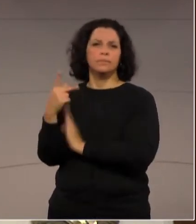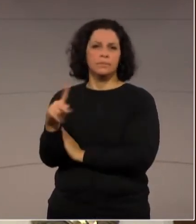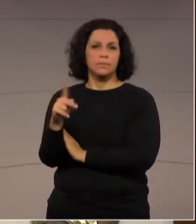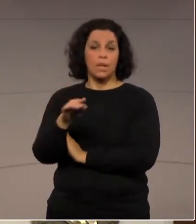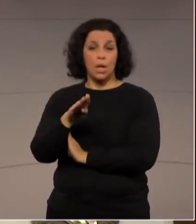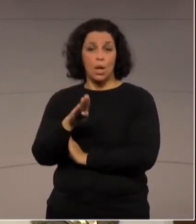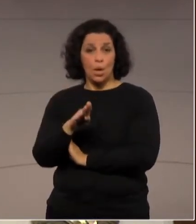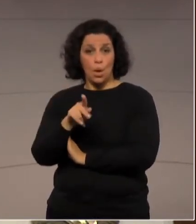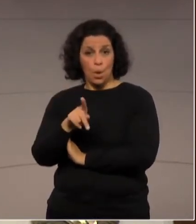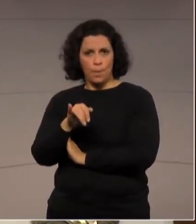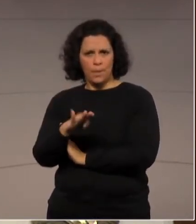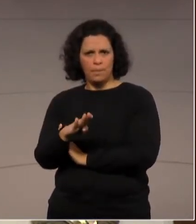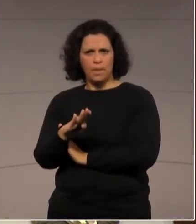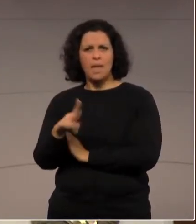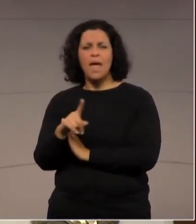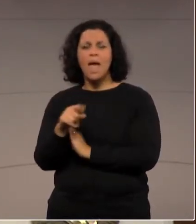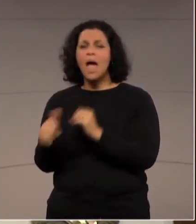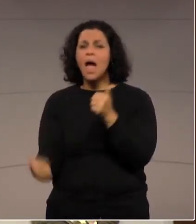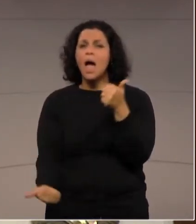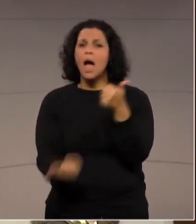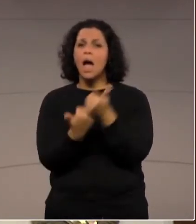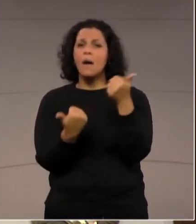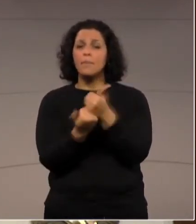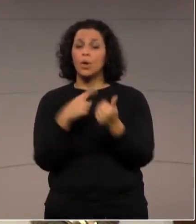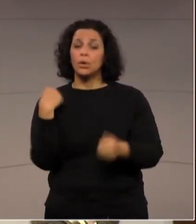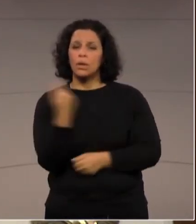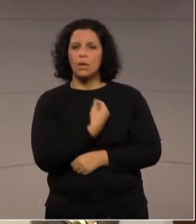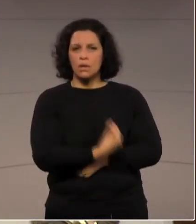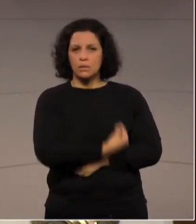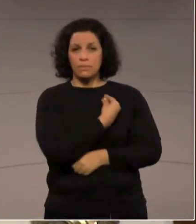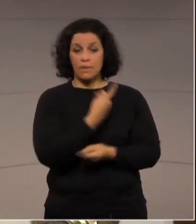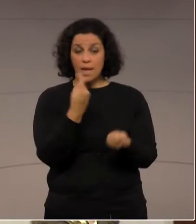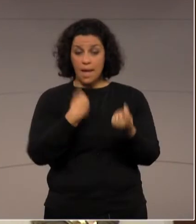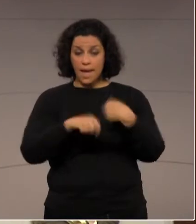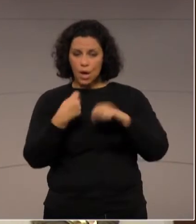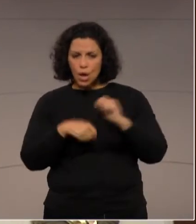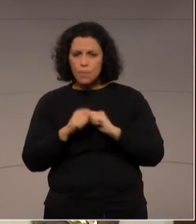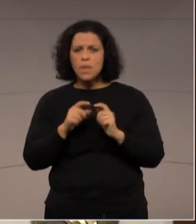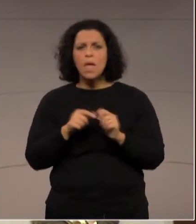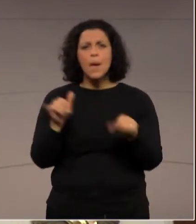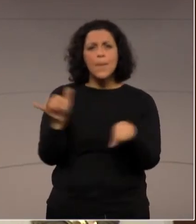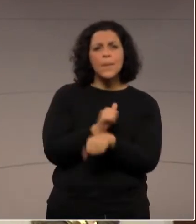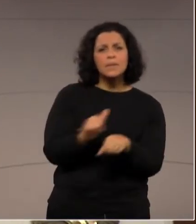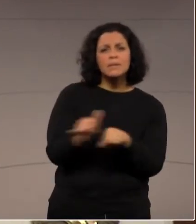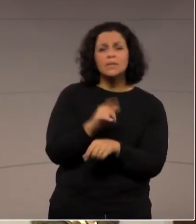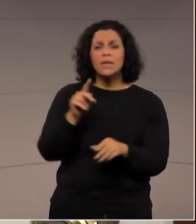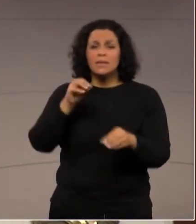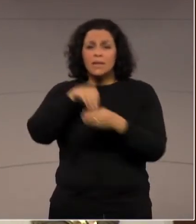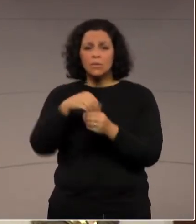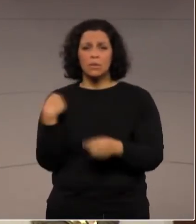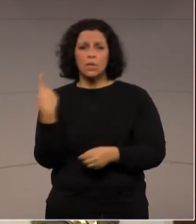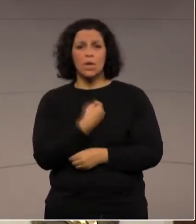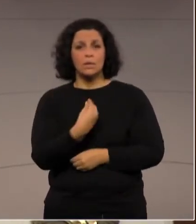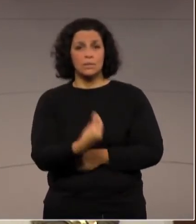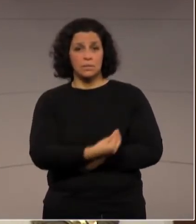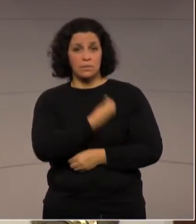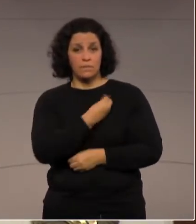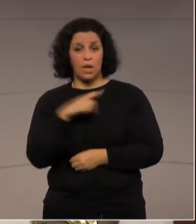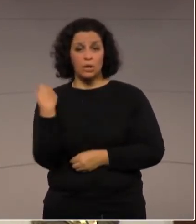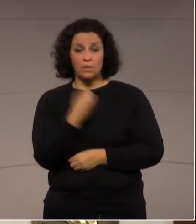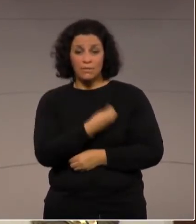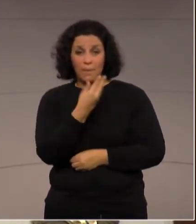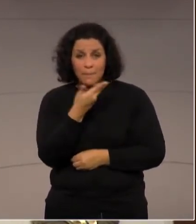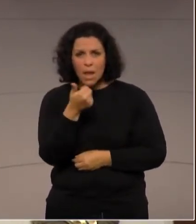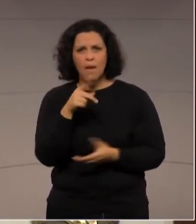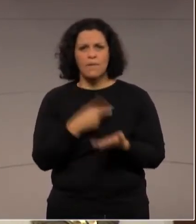o pib têm um papel coadjuvante na nossa vida à economia apenas um meio na nossa vida o nosso avanço para a vida